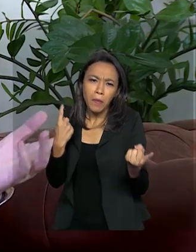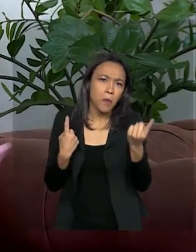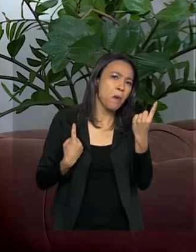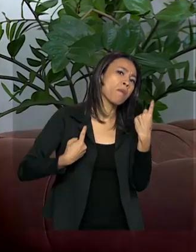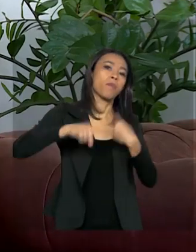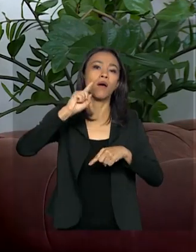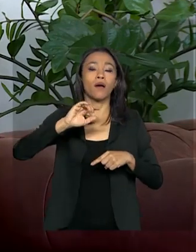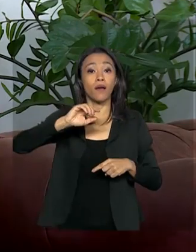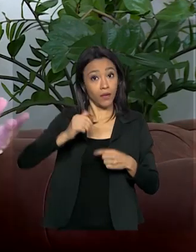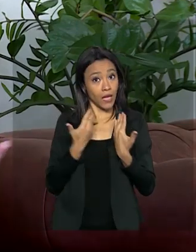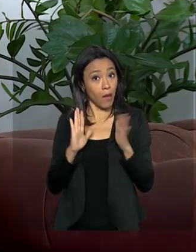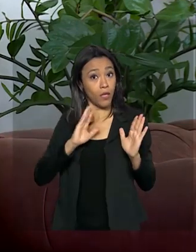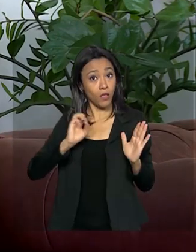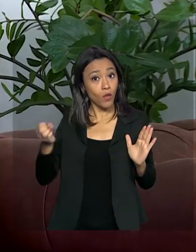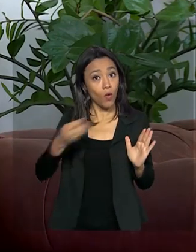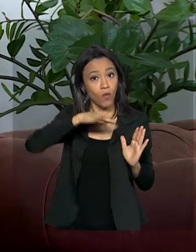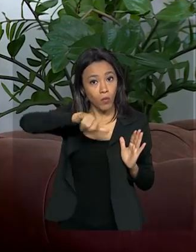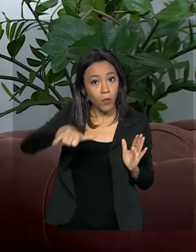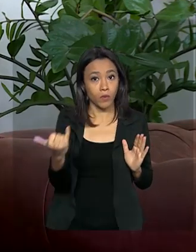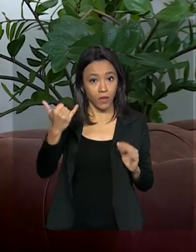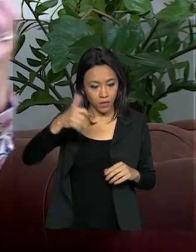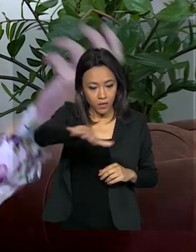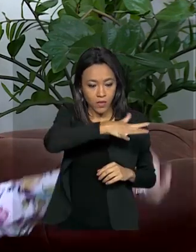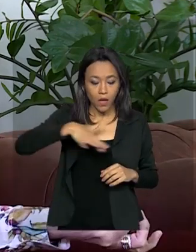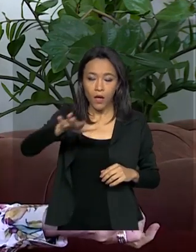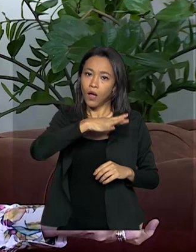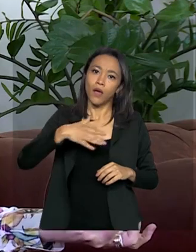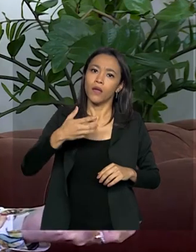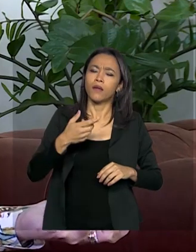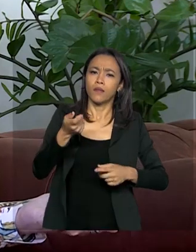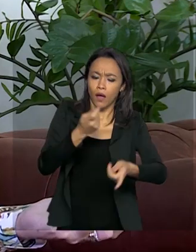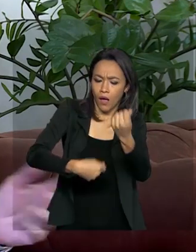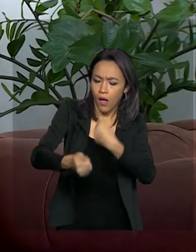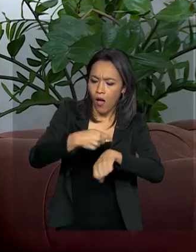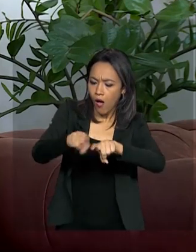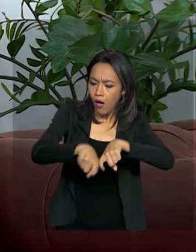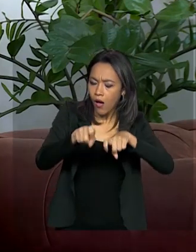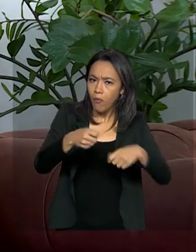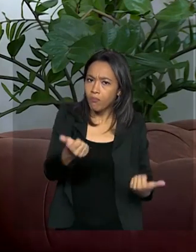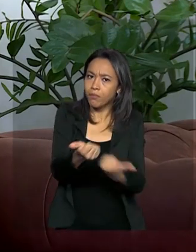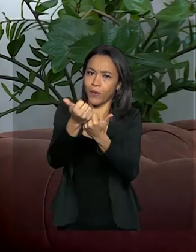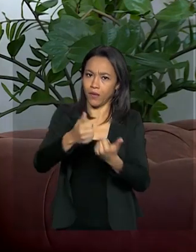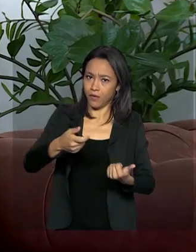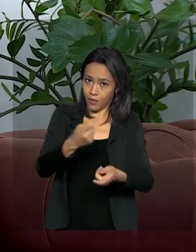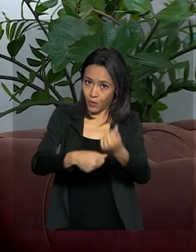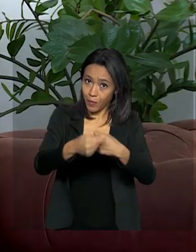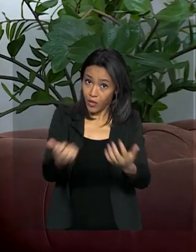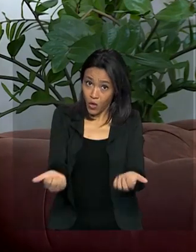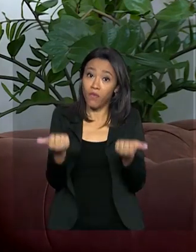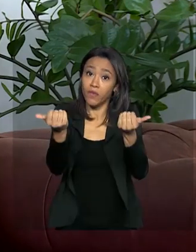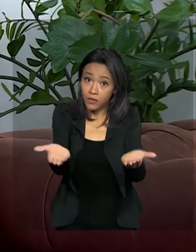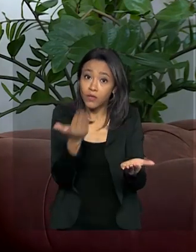abrir novas oportunidades na agropecuária ajudando a economia nossa e também fornecendo